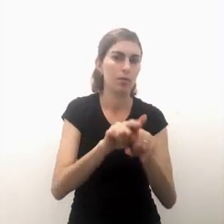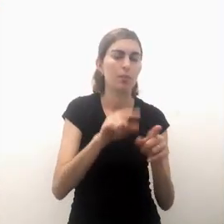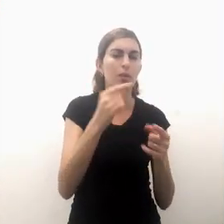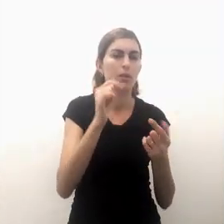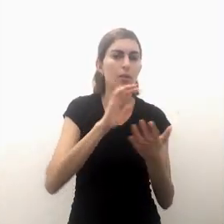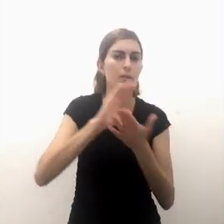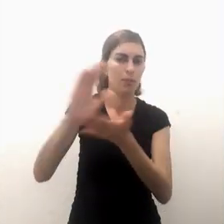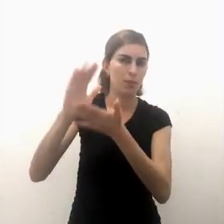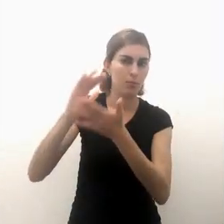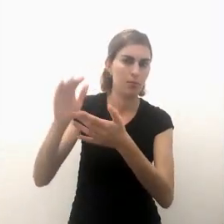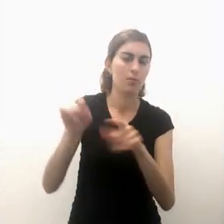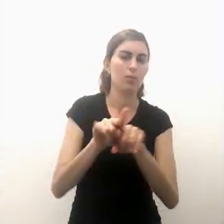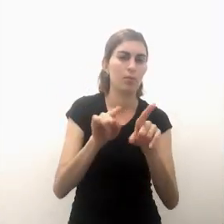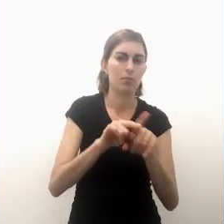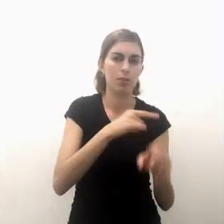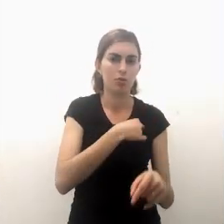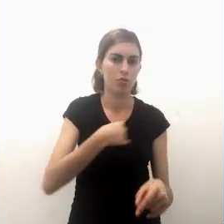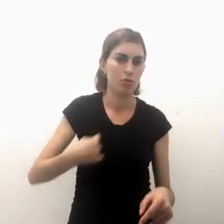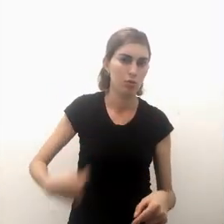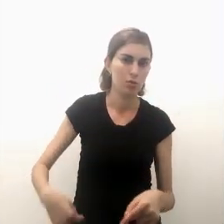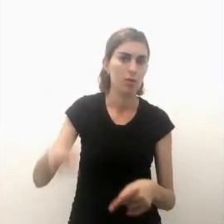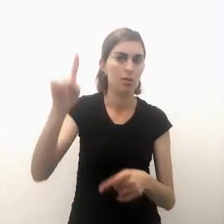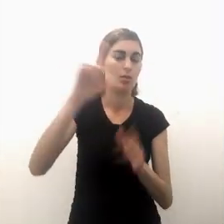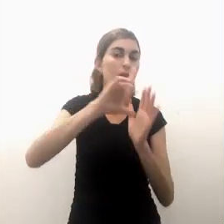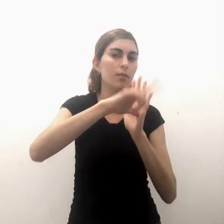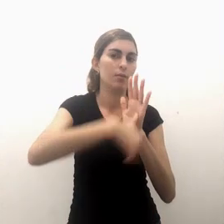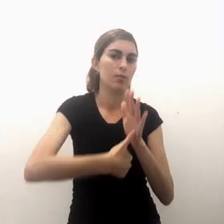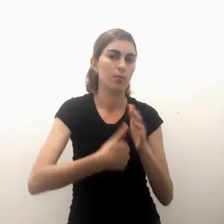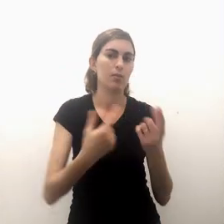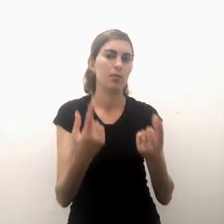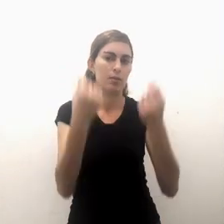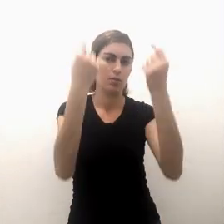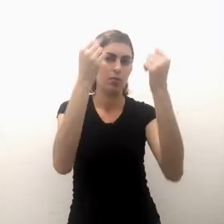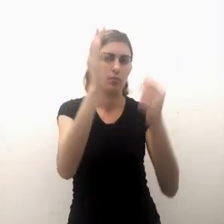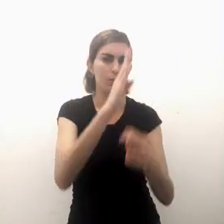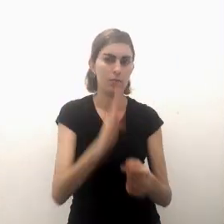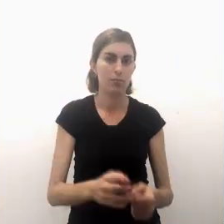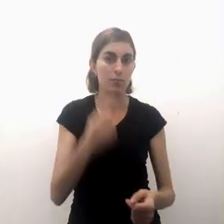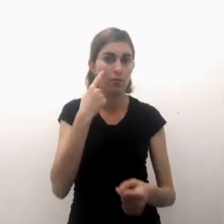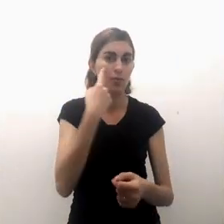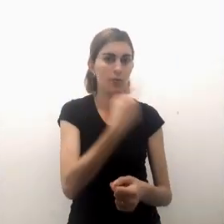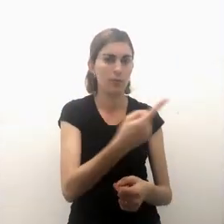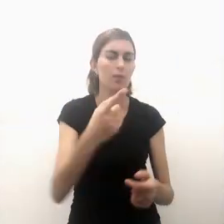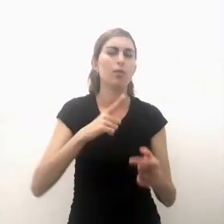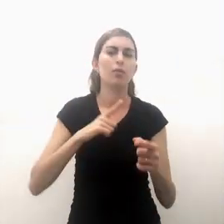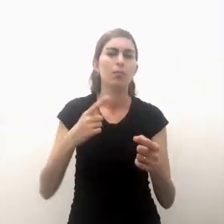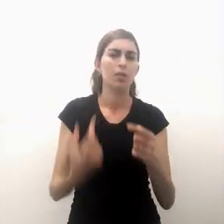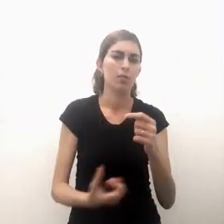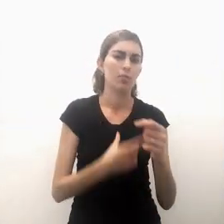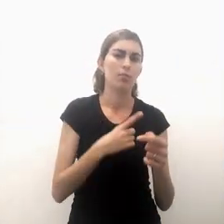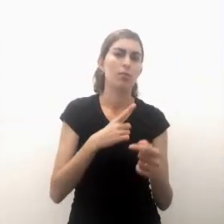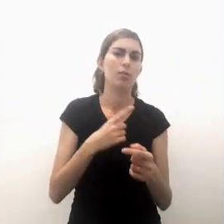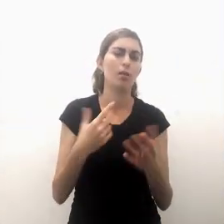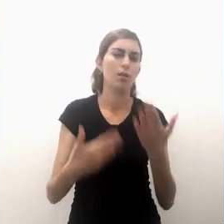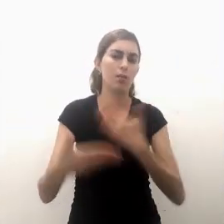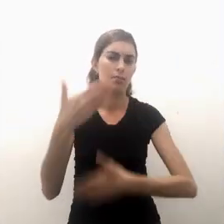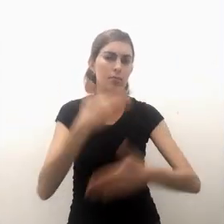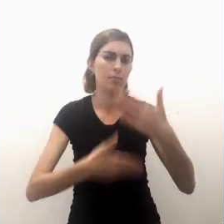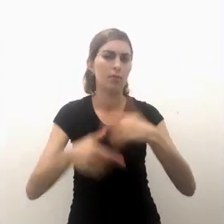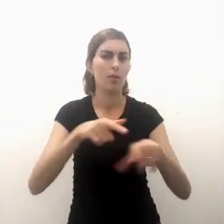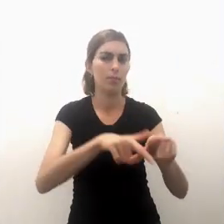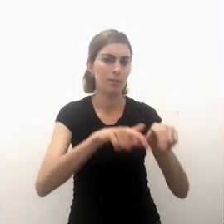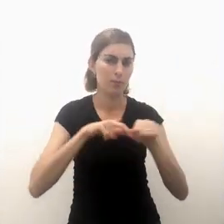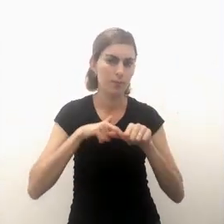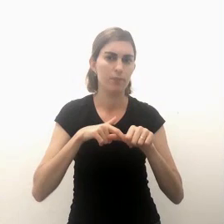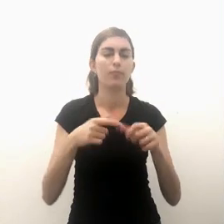também iam fornecer esse produto para os chineses e isso ia atrasar a economia brasileira. A gente vai ver que existe também uma